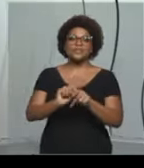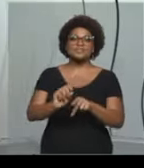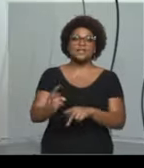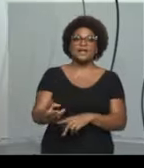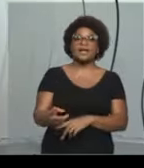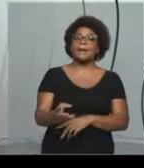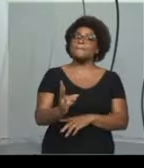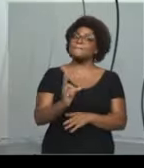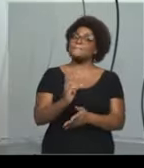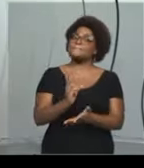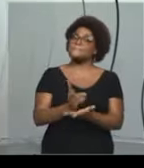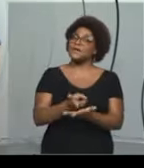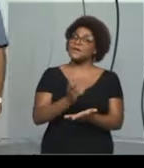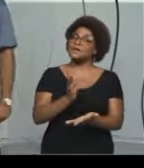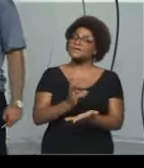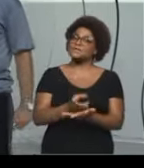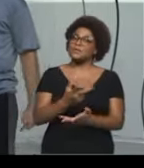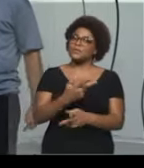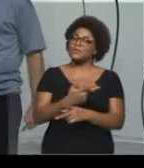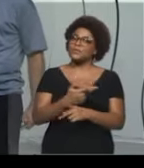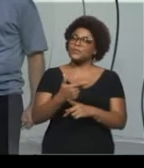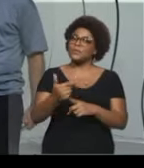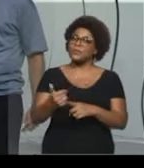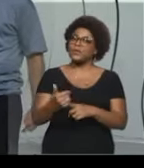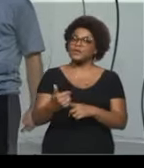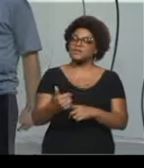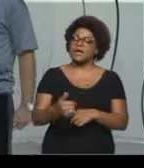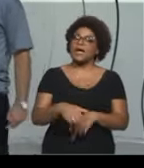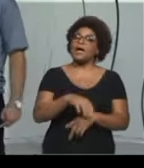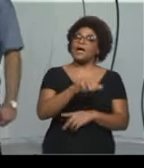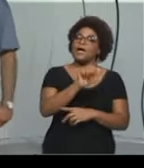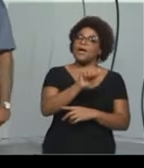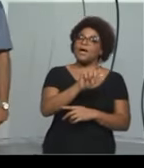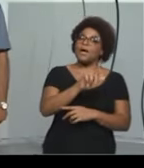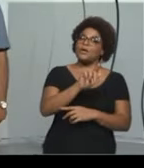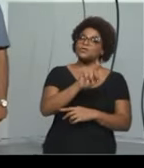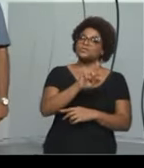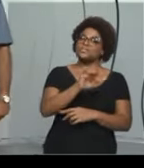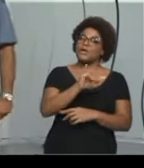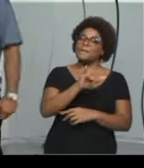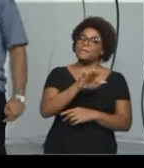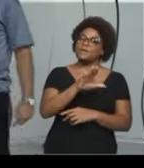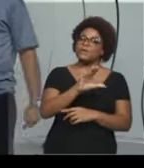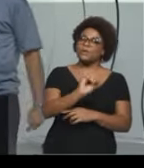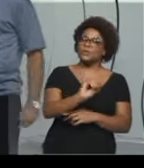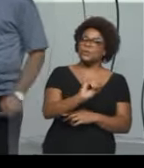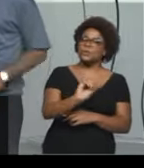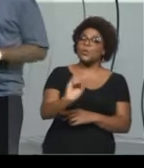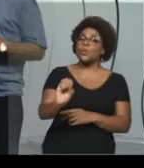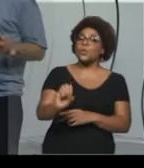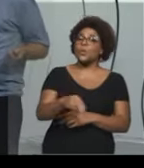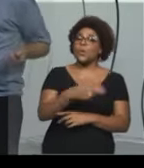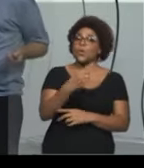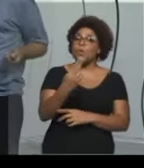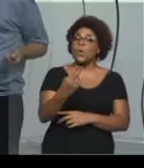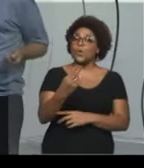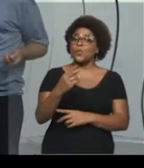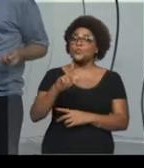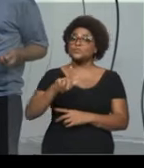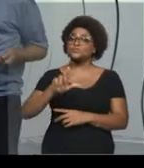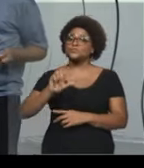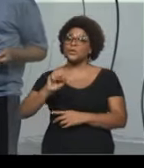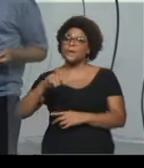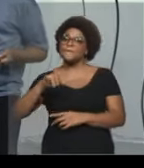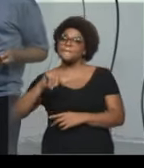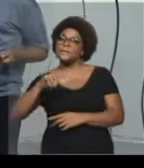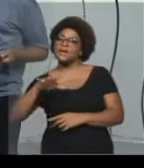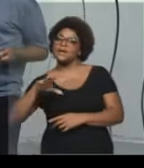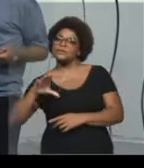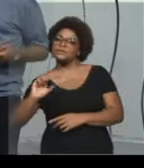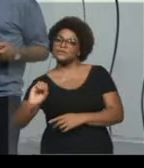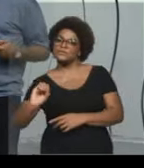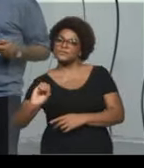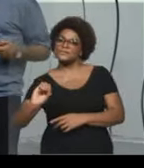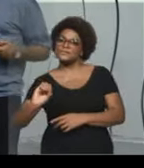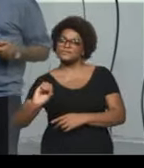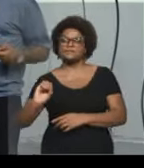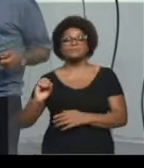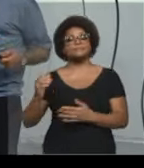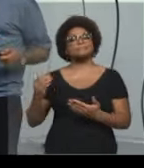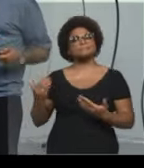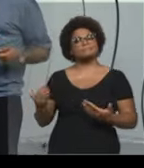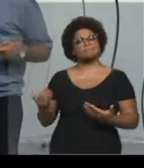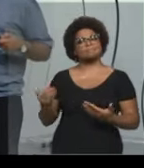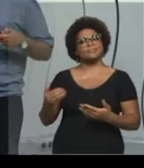Você pode ver o objeto da forma algébrica ou da forma geométrica. E vamos combinar, né, gente? Um gráfico, ele traz